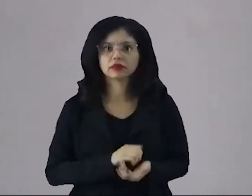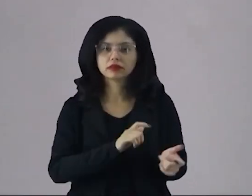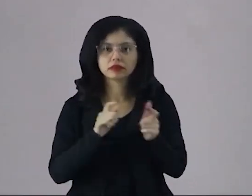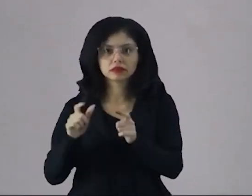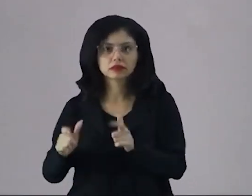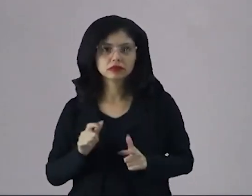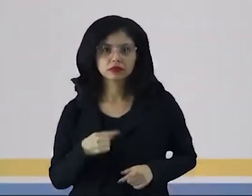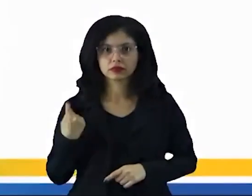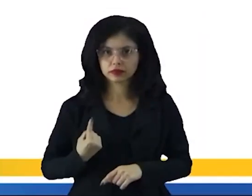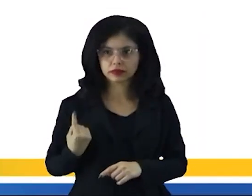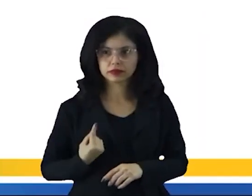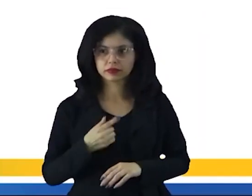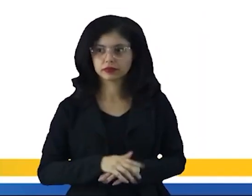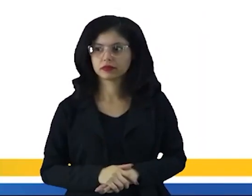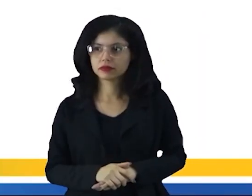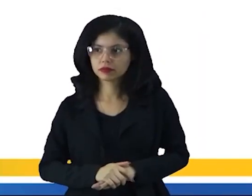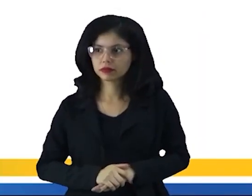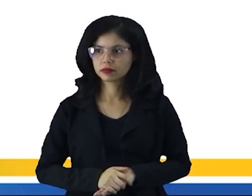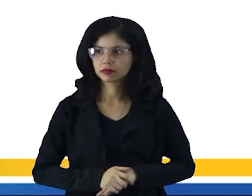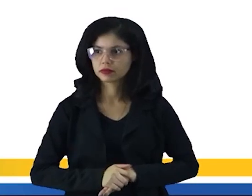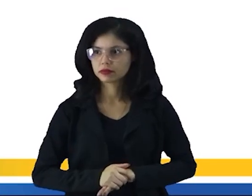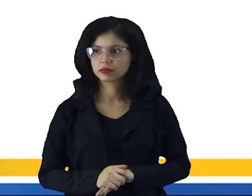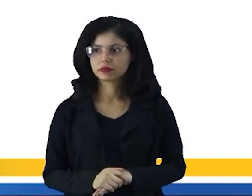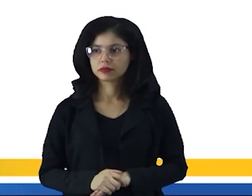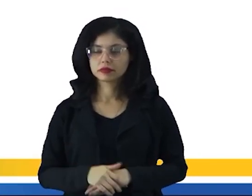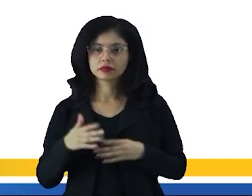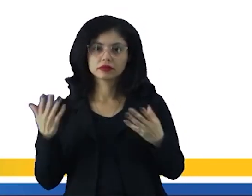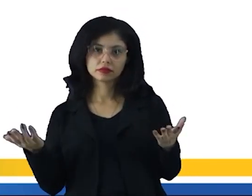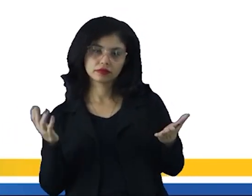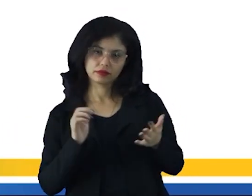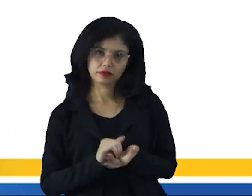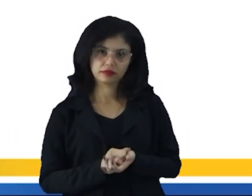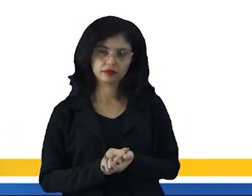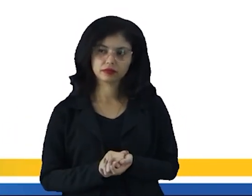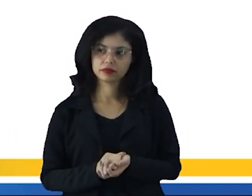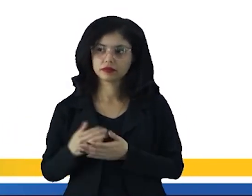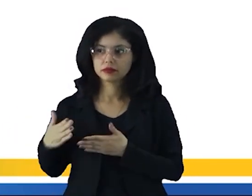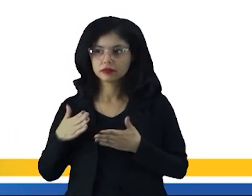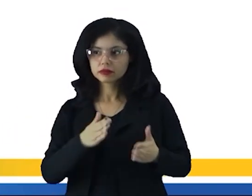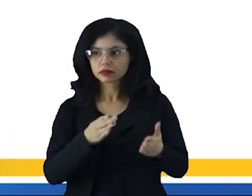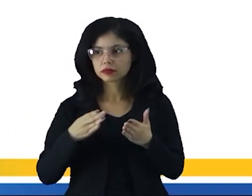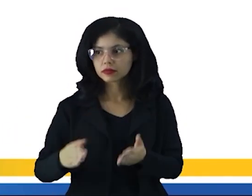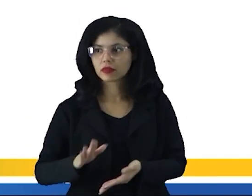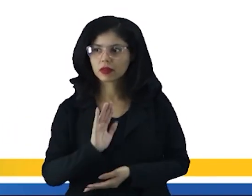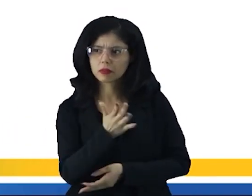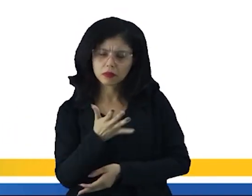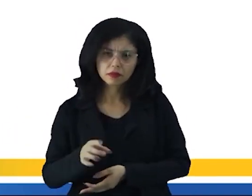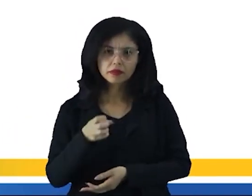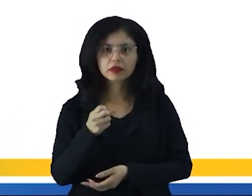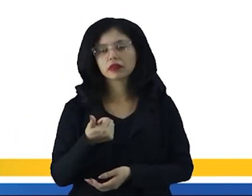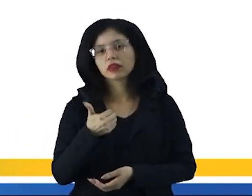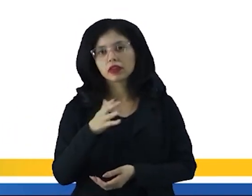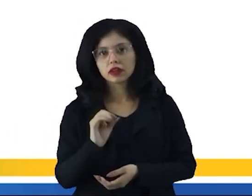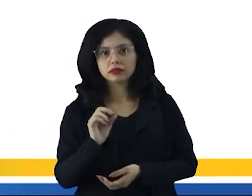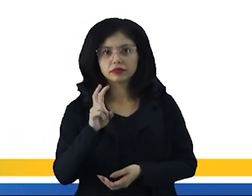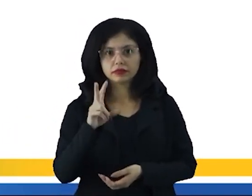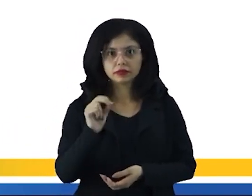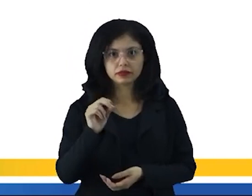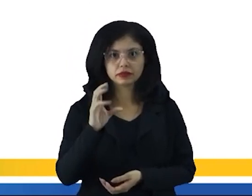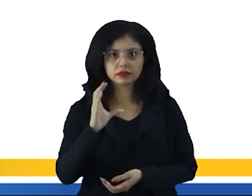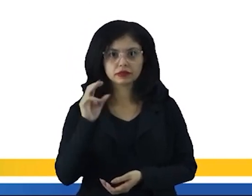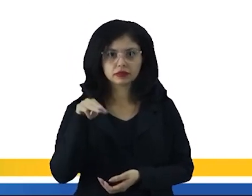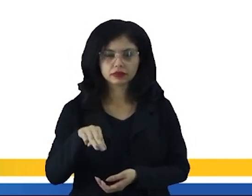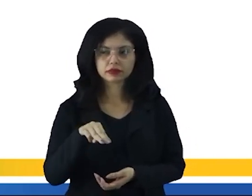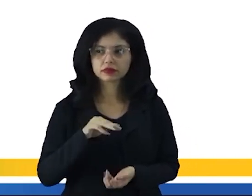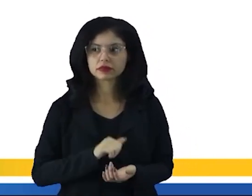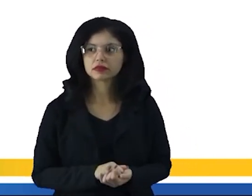forma isolada. E aí, elas são gramíneas que têm altura que varia de 10 a